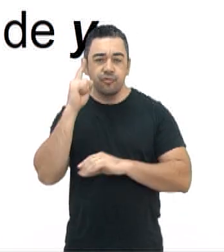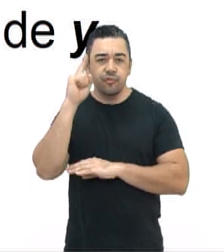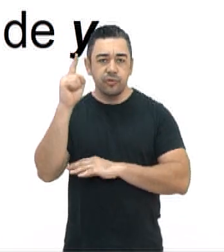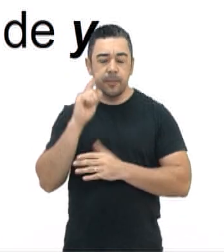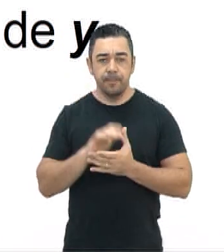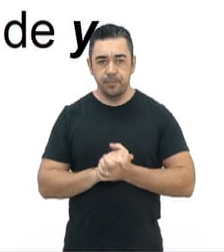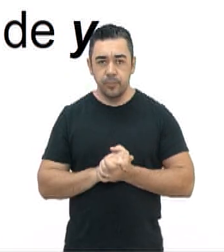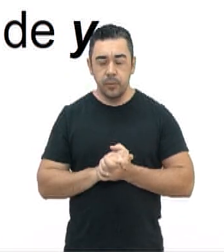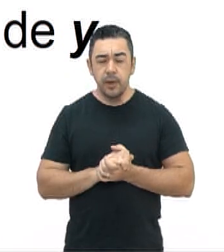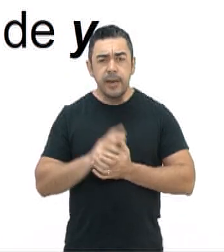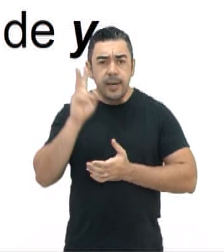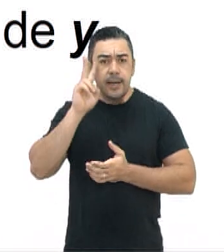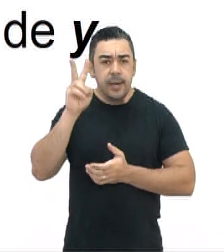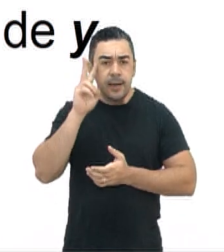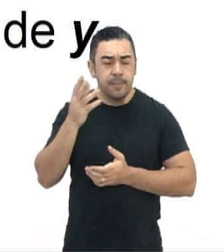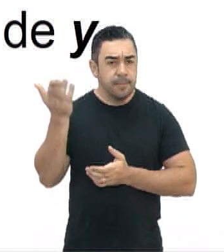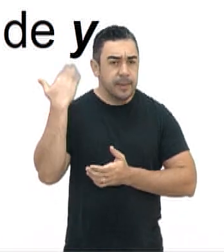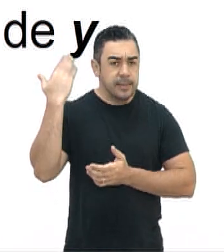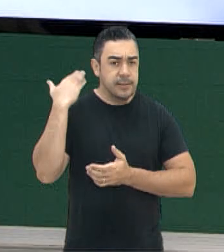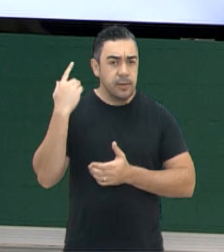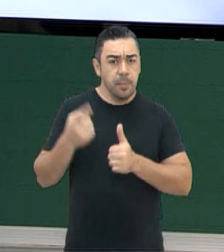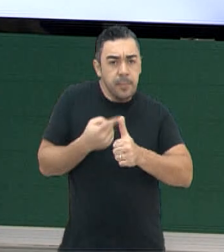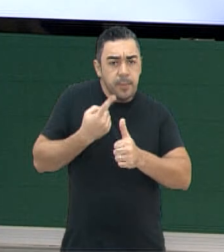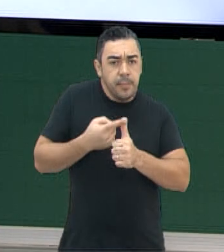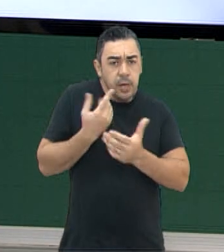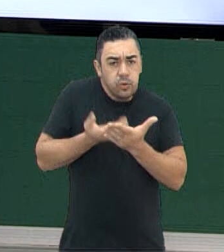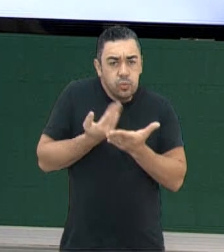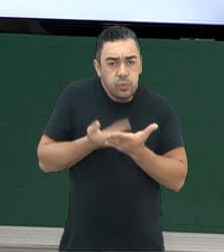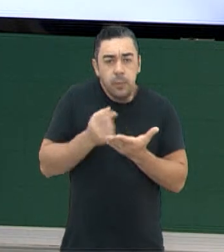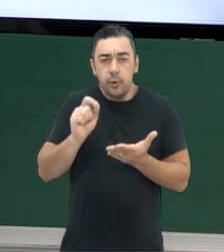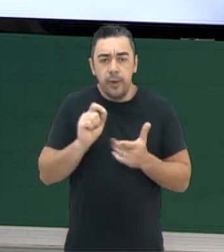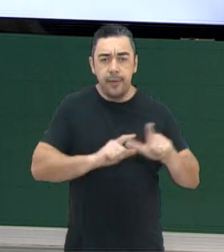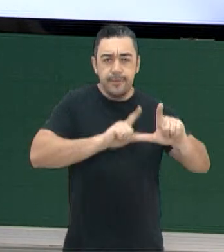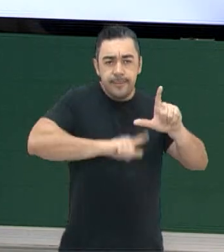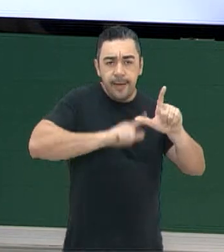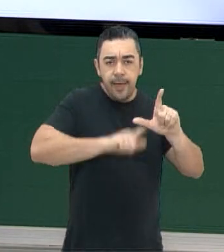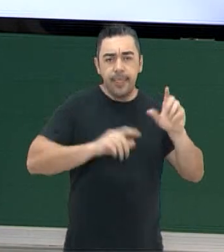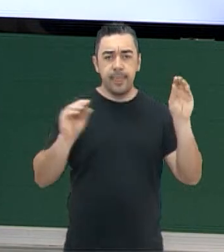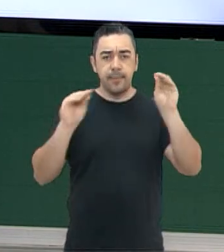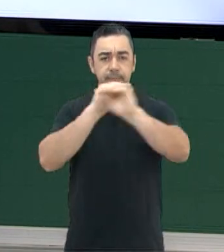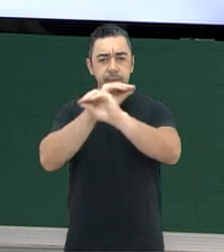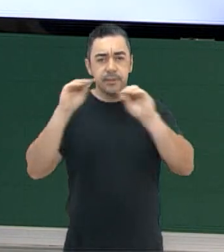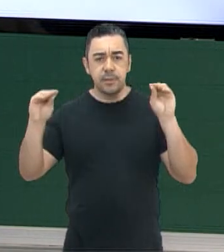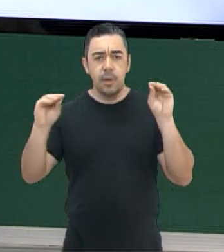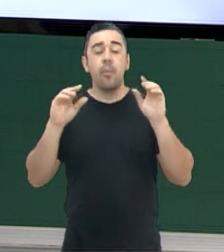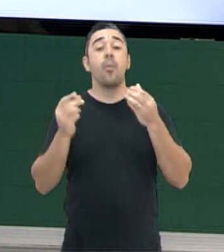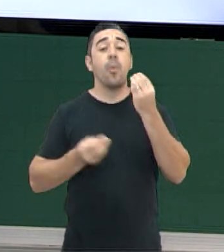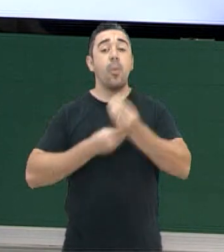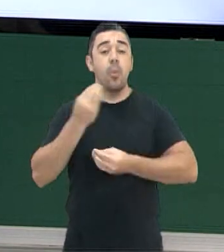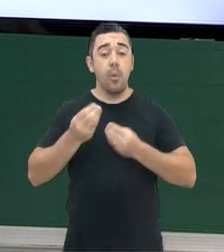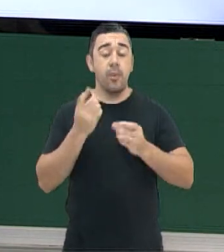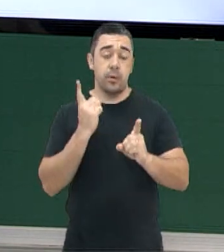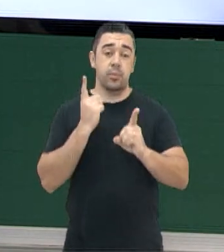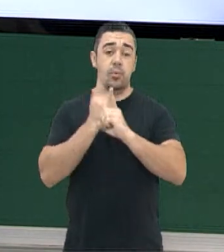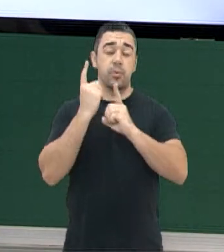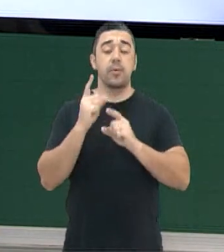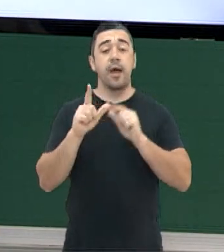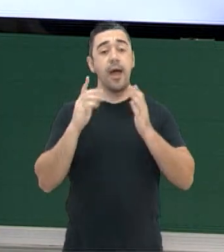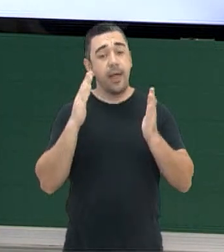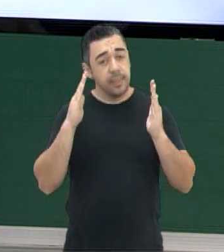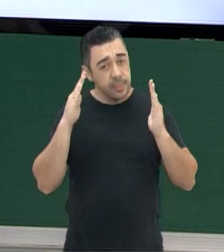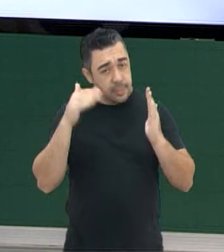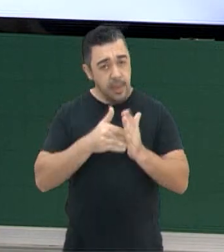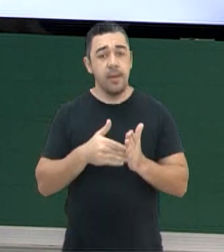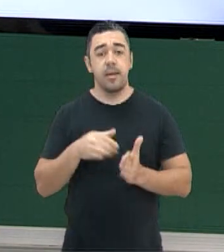antes dos monômios, lembram? Nós estudamos primeiro os cálculos algébricos, as expressões algébricas, para daí chegar nos monômios